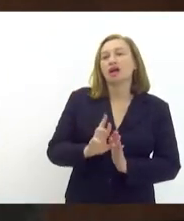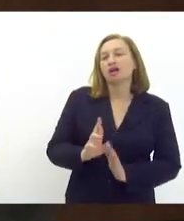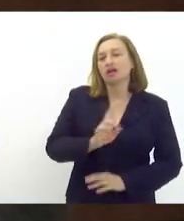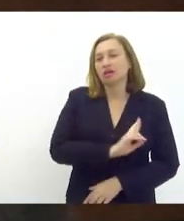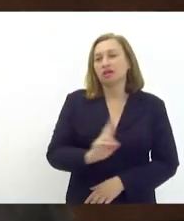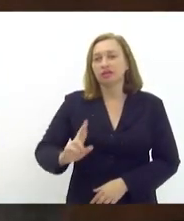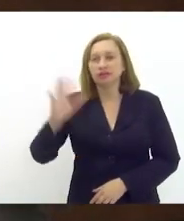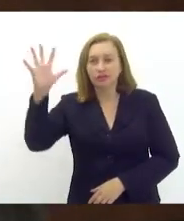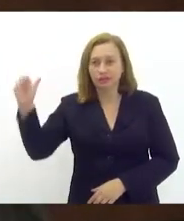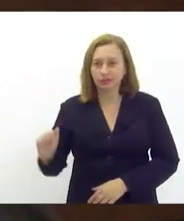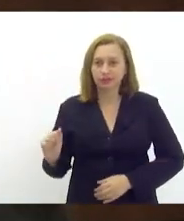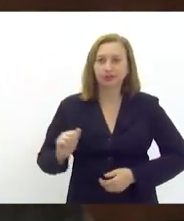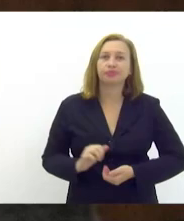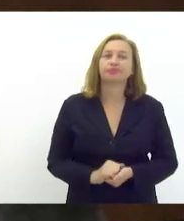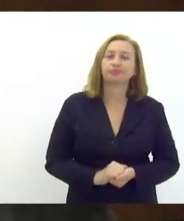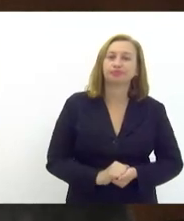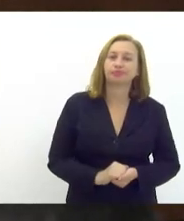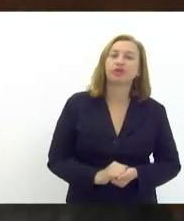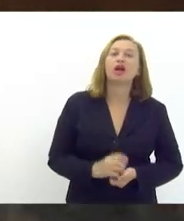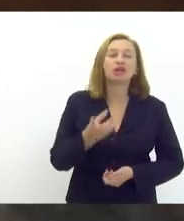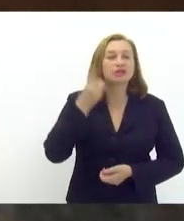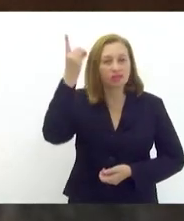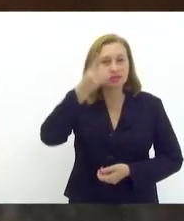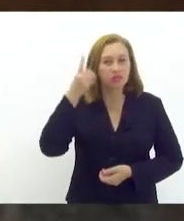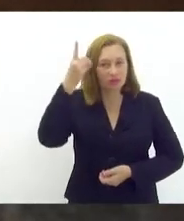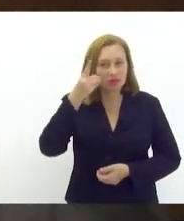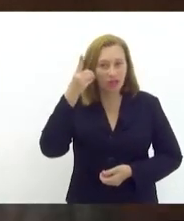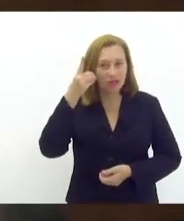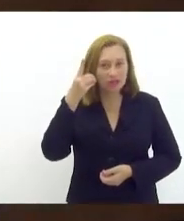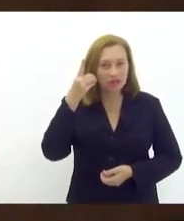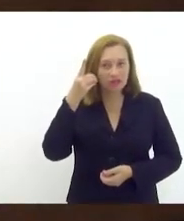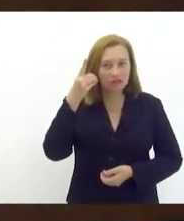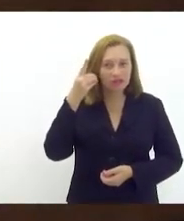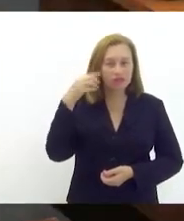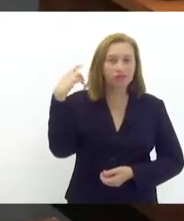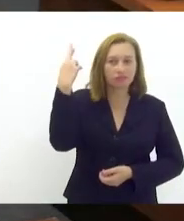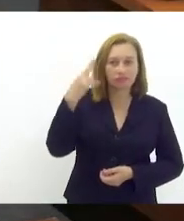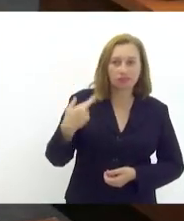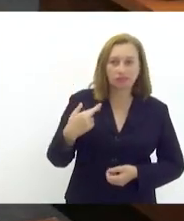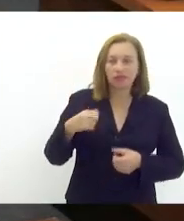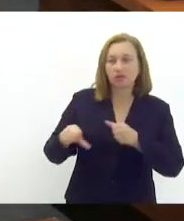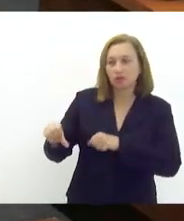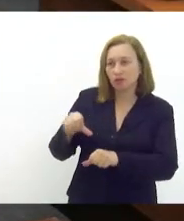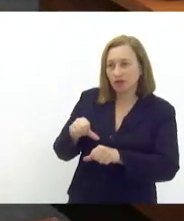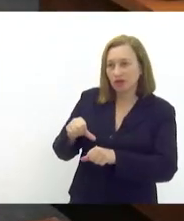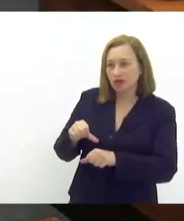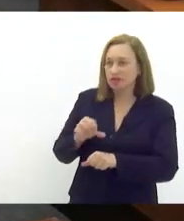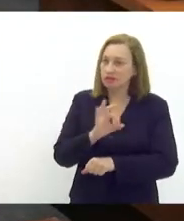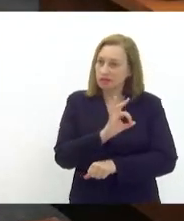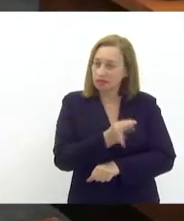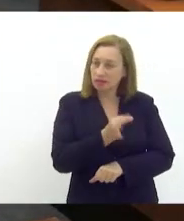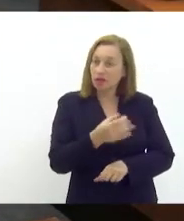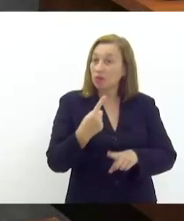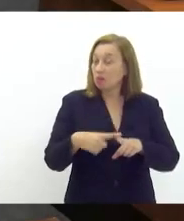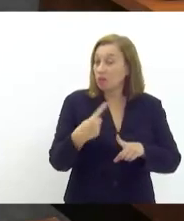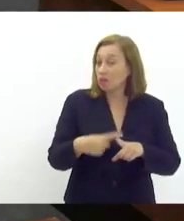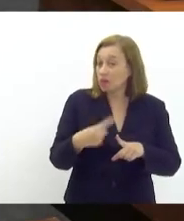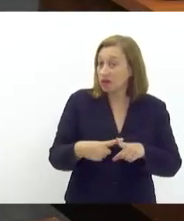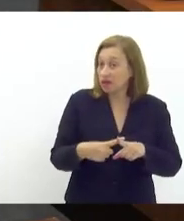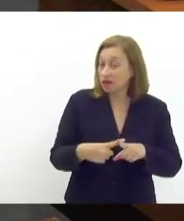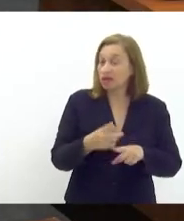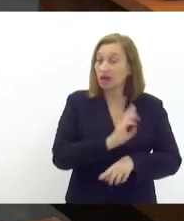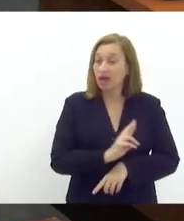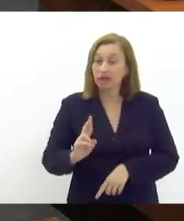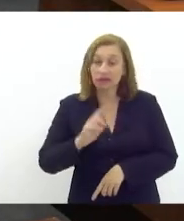matriz africana e deputada Renata investir propositadamente Porque nas religiões de